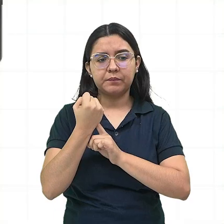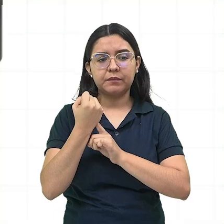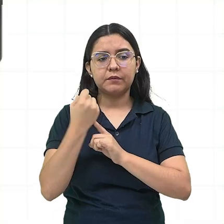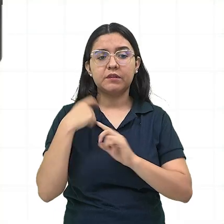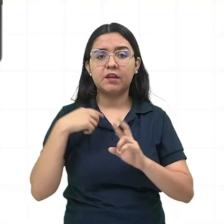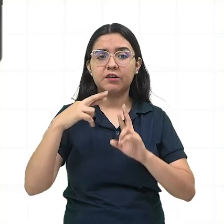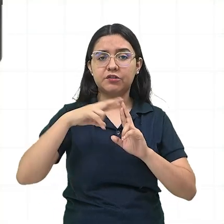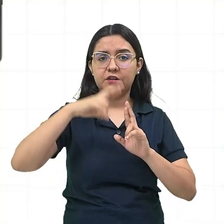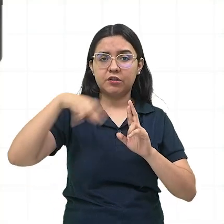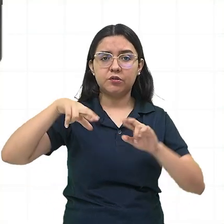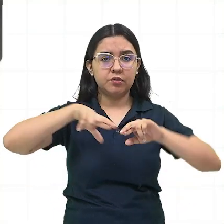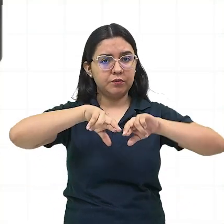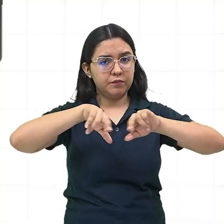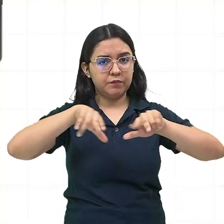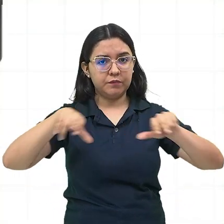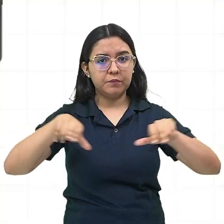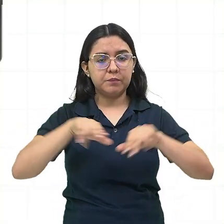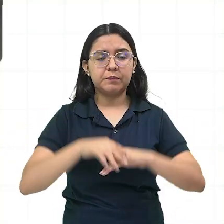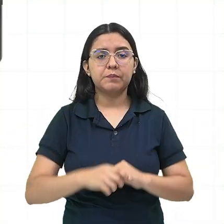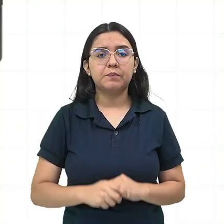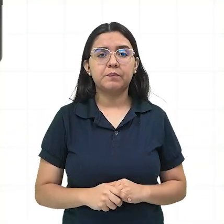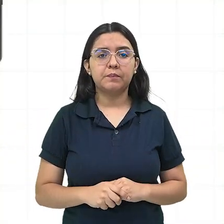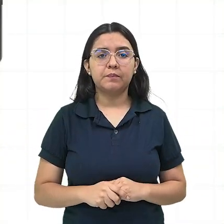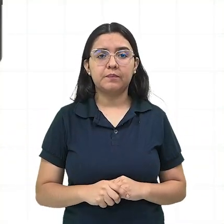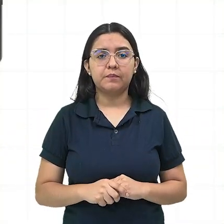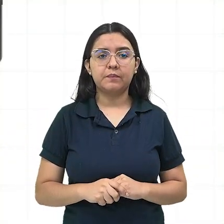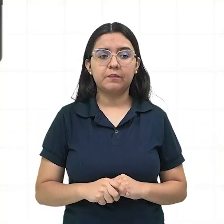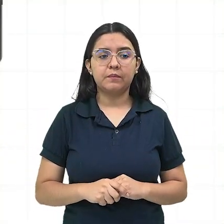das religiões.